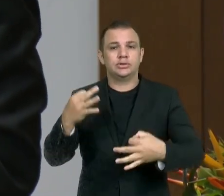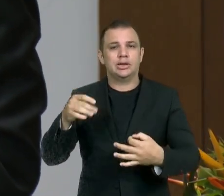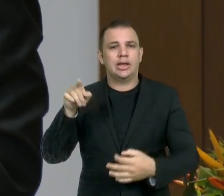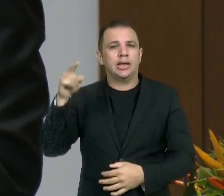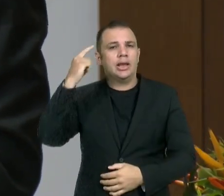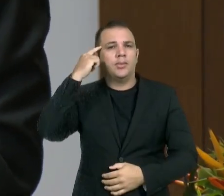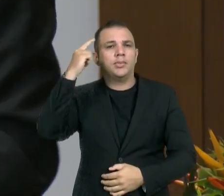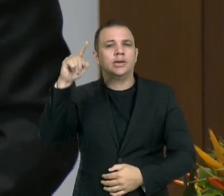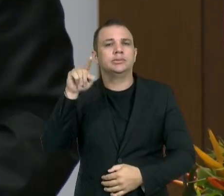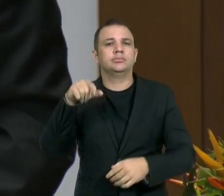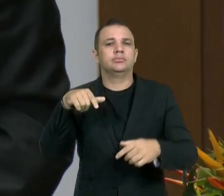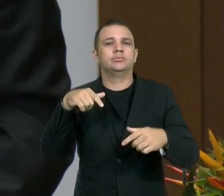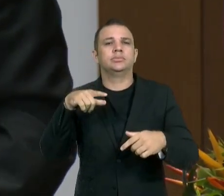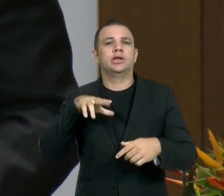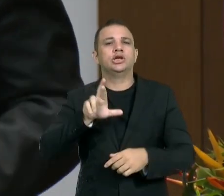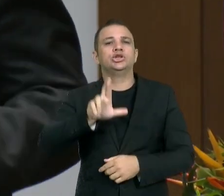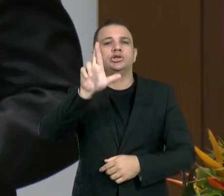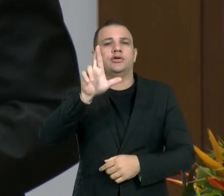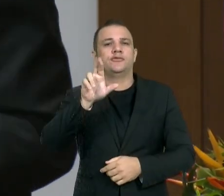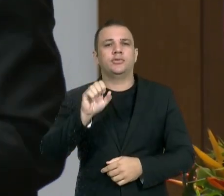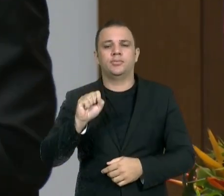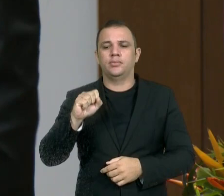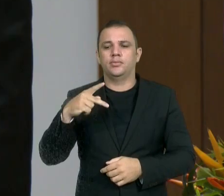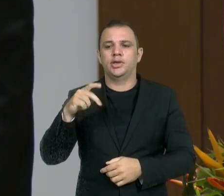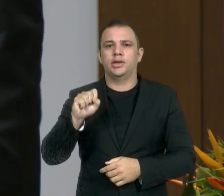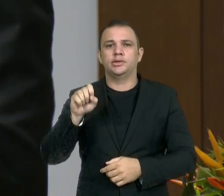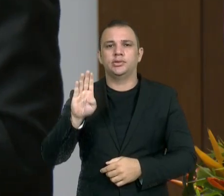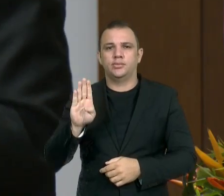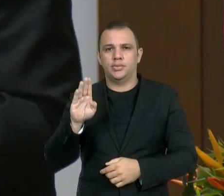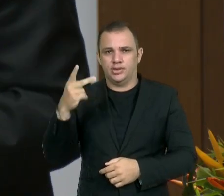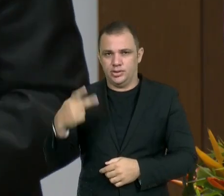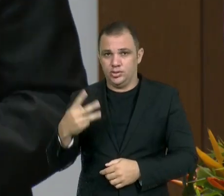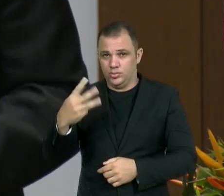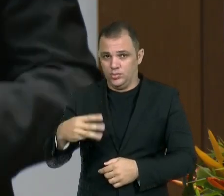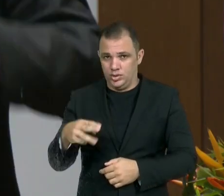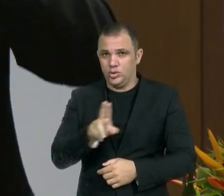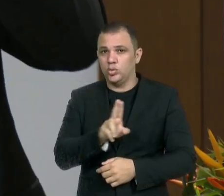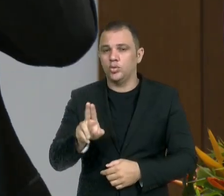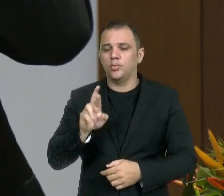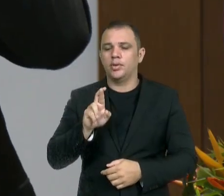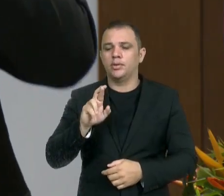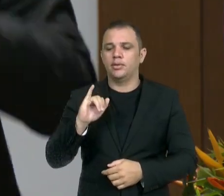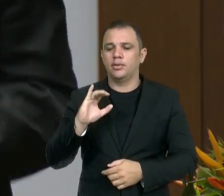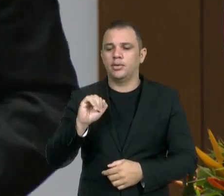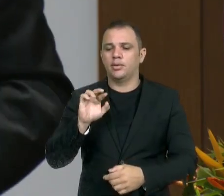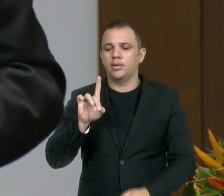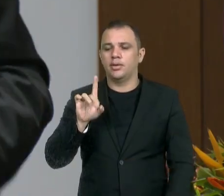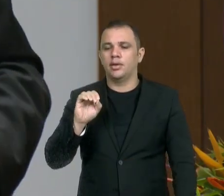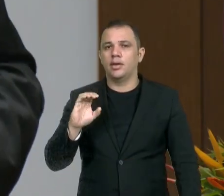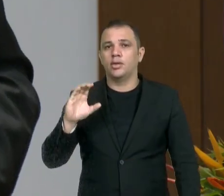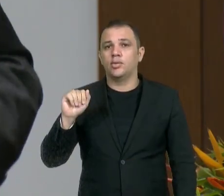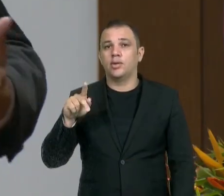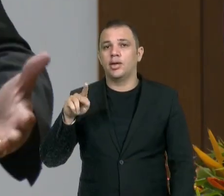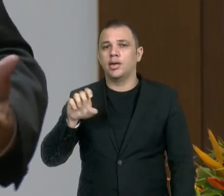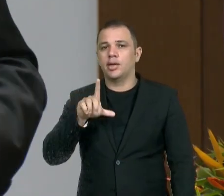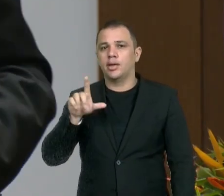no PSB maranhense, o senhor Ricardo Garcia Capelli, estava se preparando para